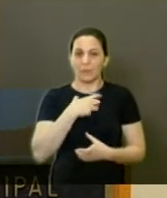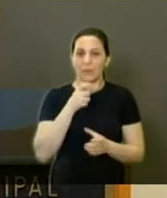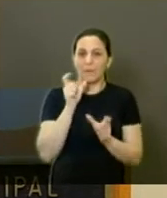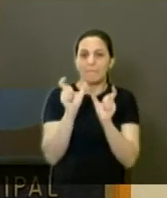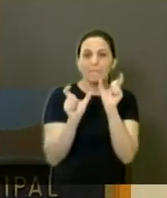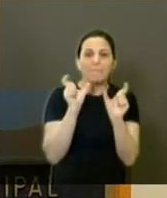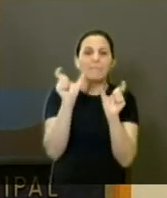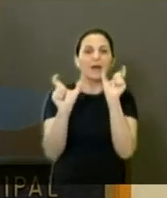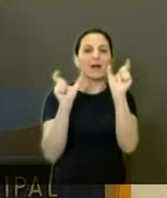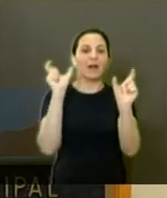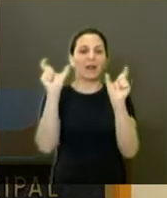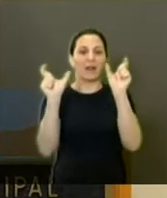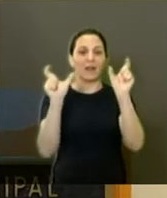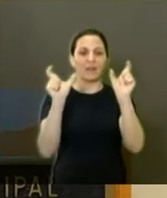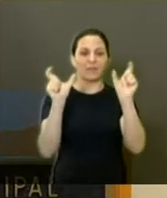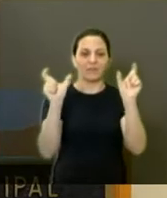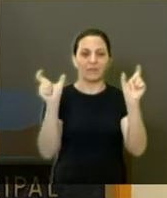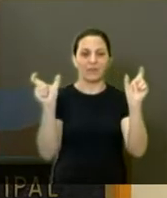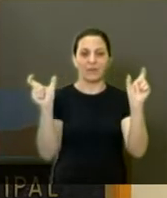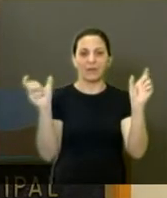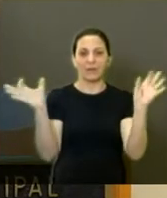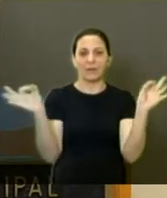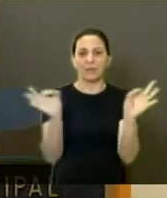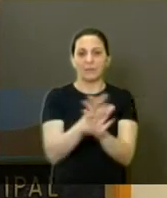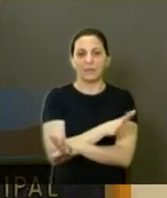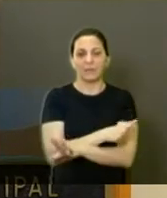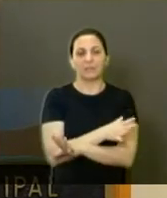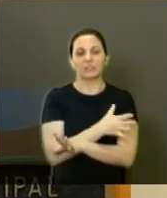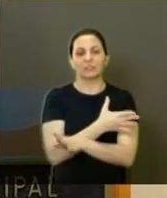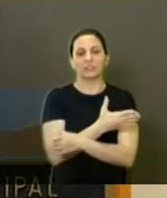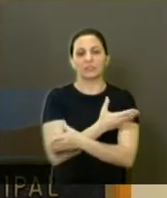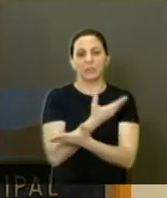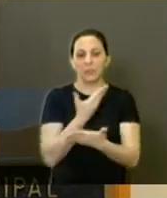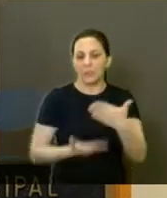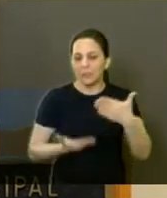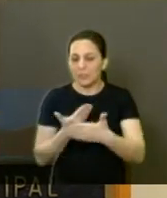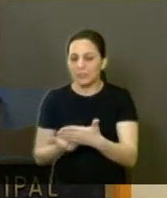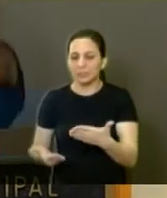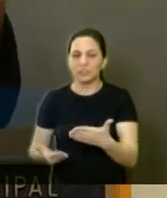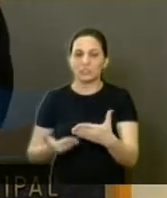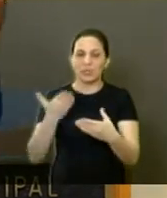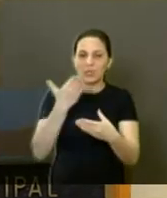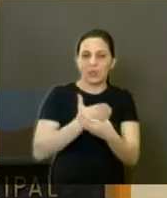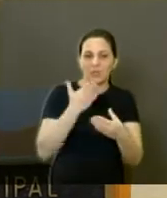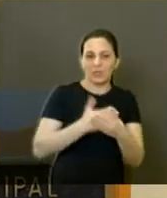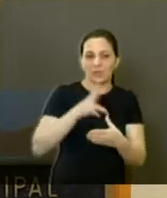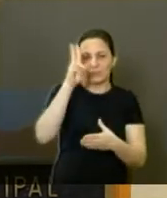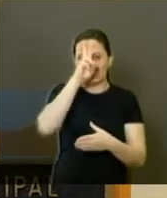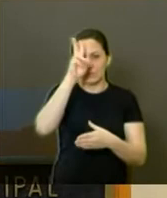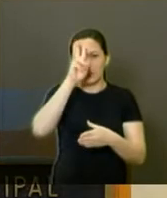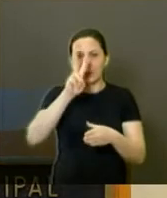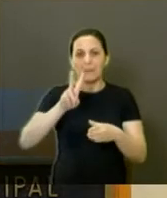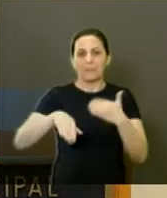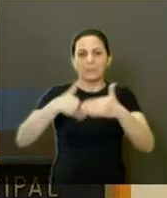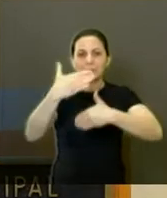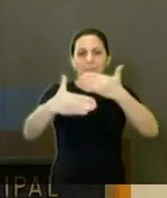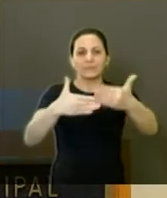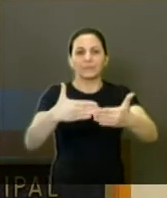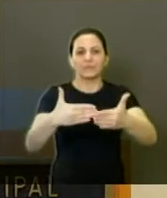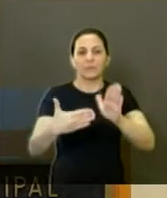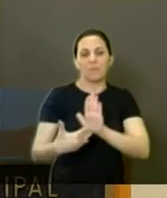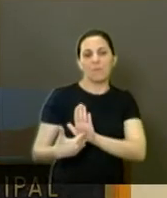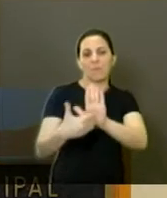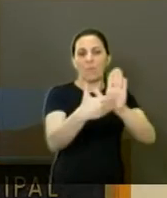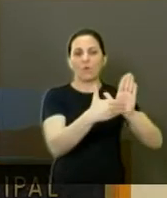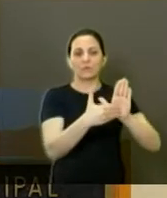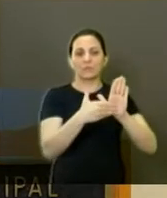não fiquem apenas perdidas nos anais dessa casa, mas que se precipitem pelo éter, levando uma mensagem